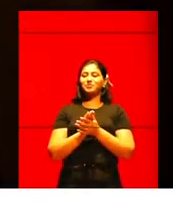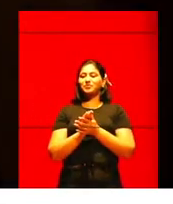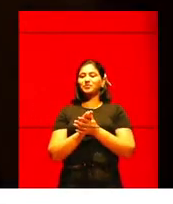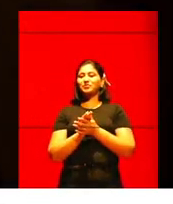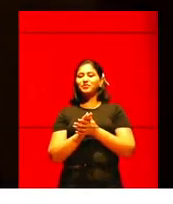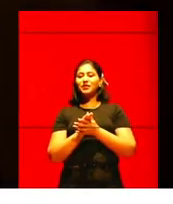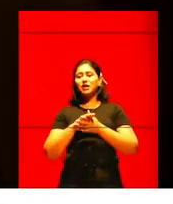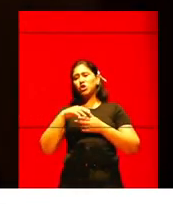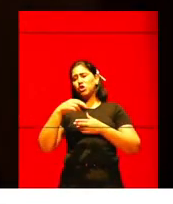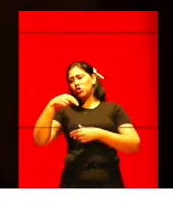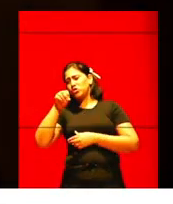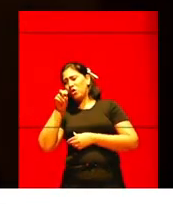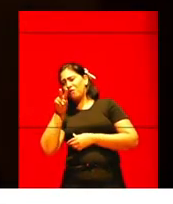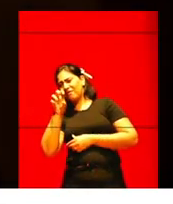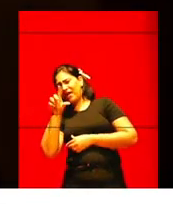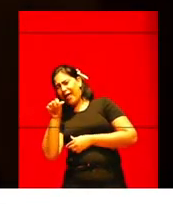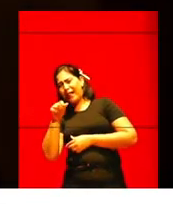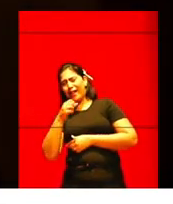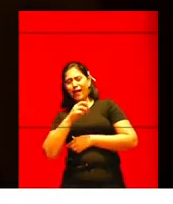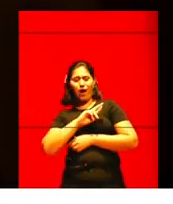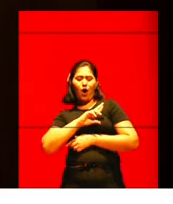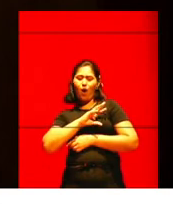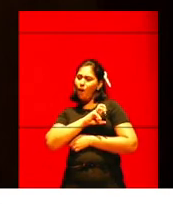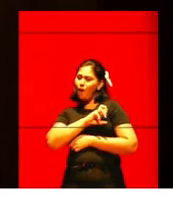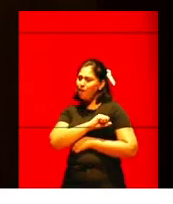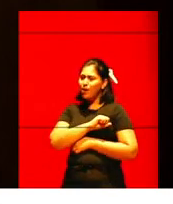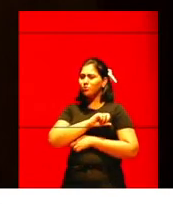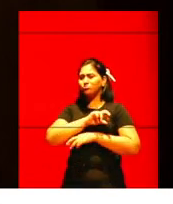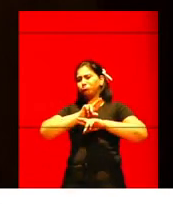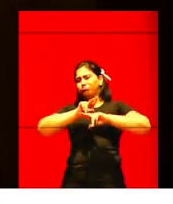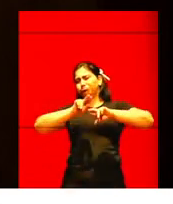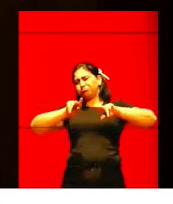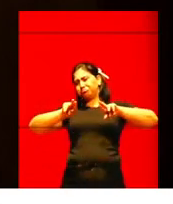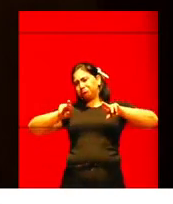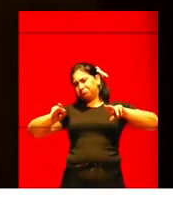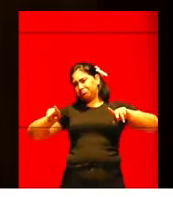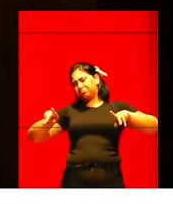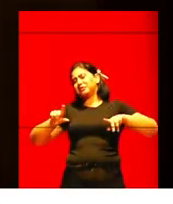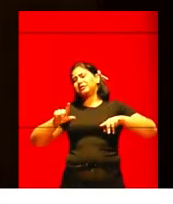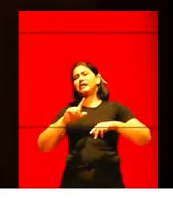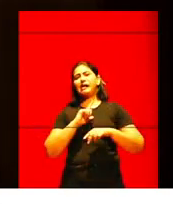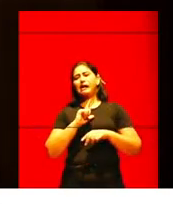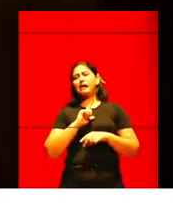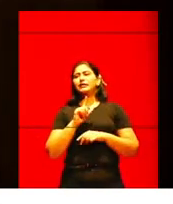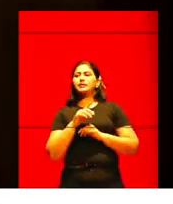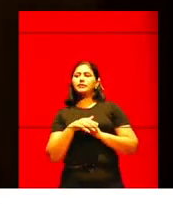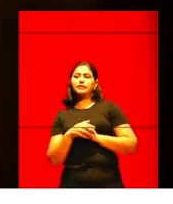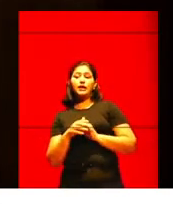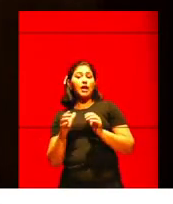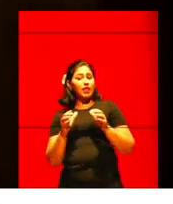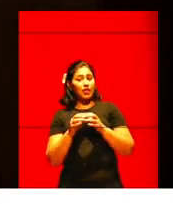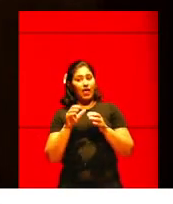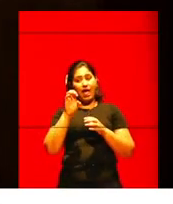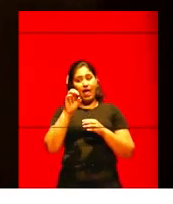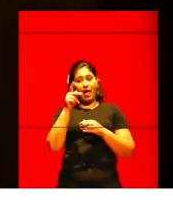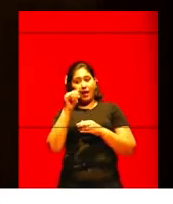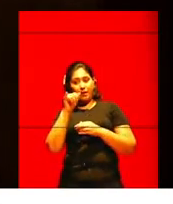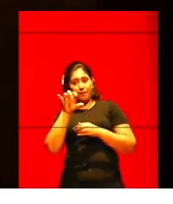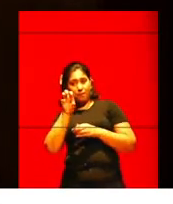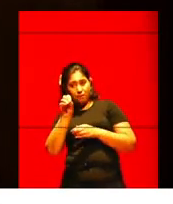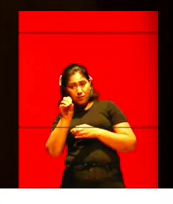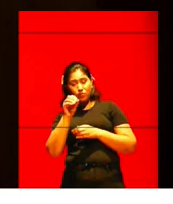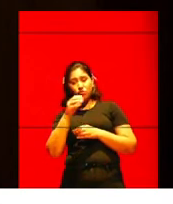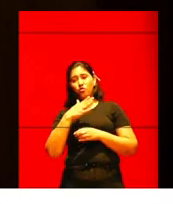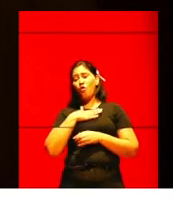crônica, novela, romance. Todos vão nascer do gênero épico. Todos vão nascer do ato de narrar. E todos nós